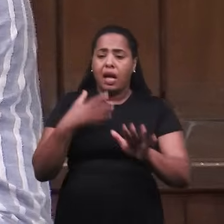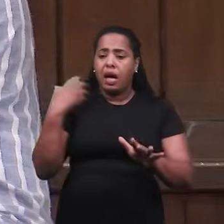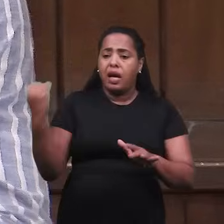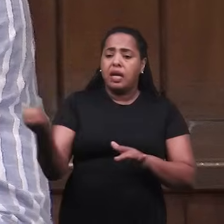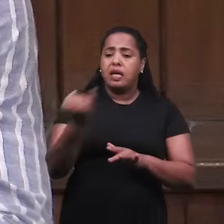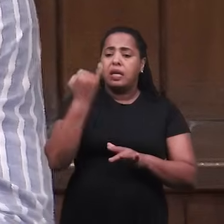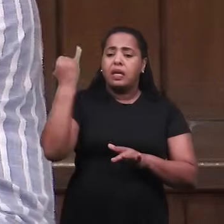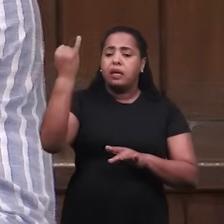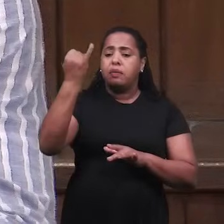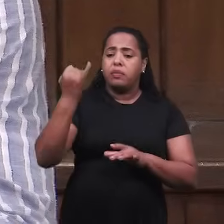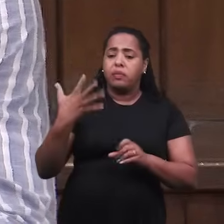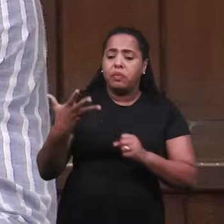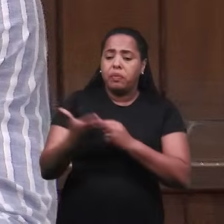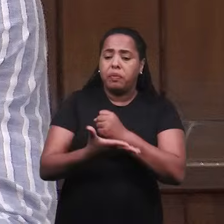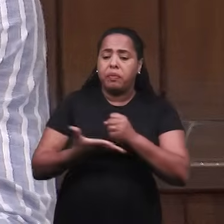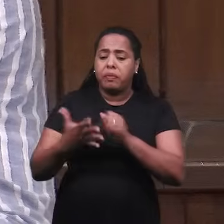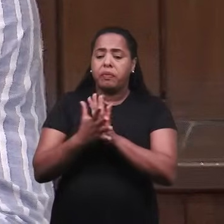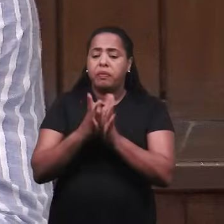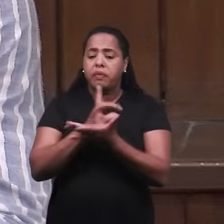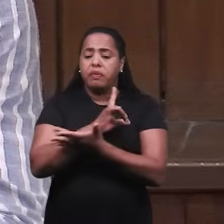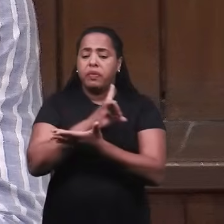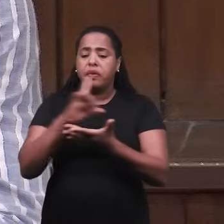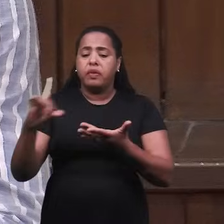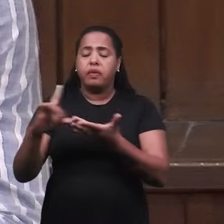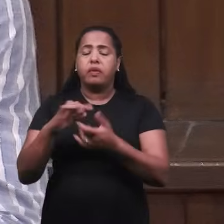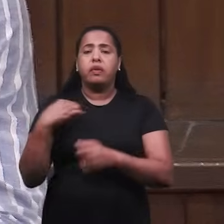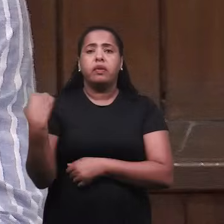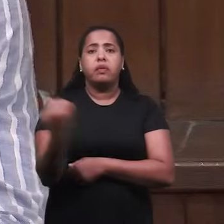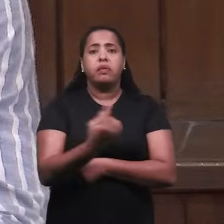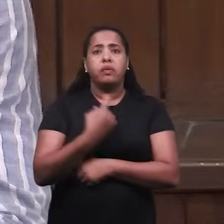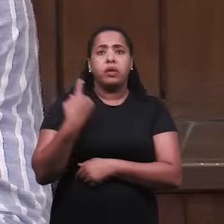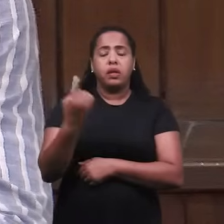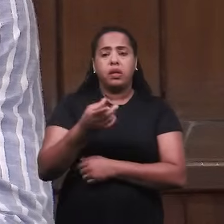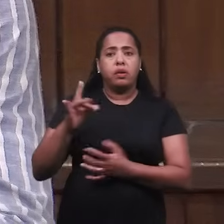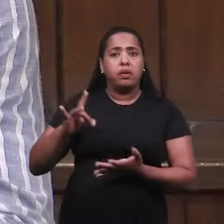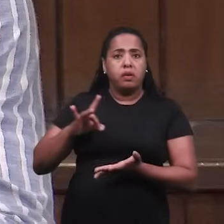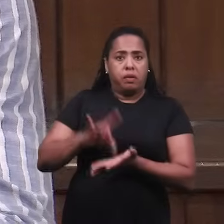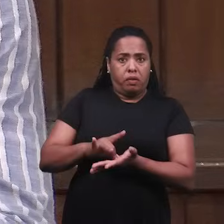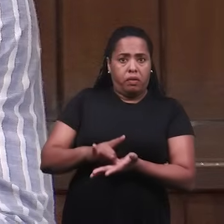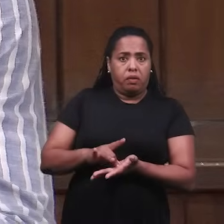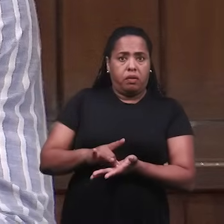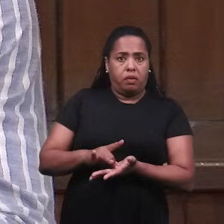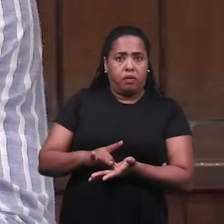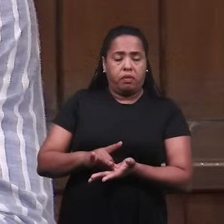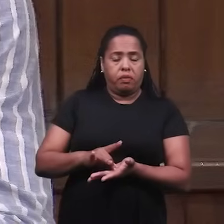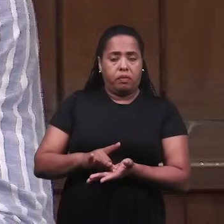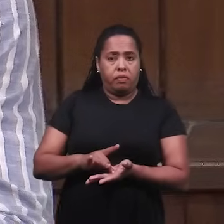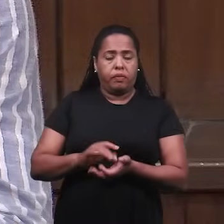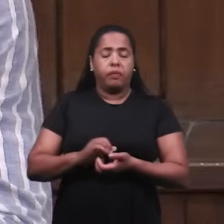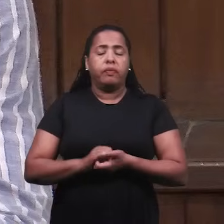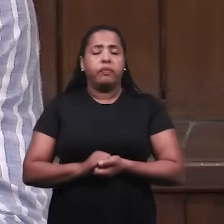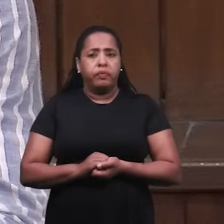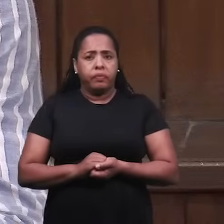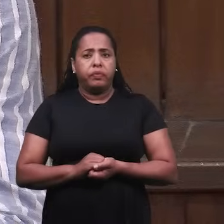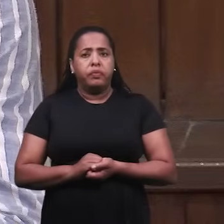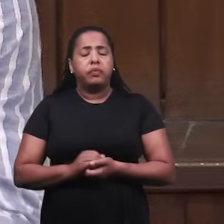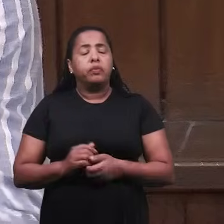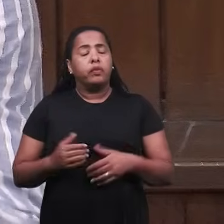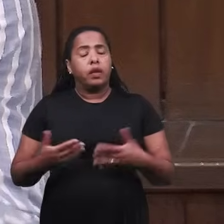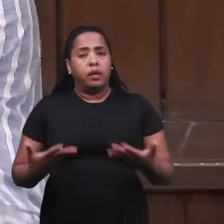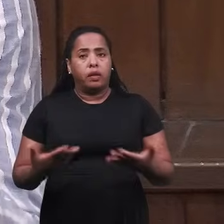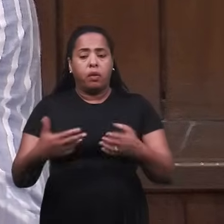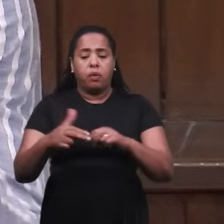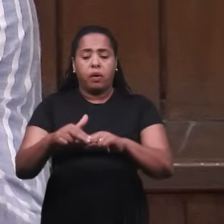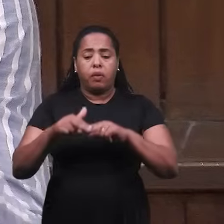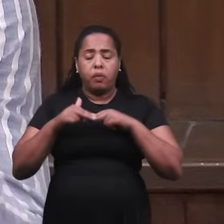fundamentada dentro da palavra aquilo que nós estamos afirmando, né? E exatamente este é o motivo,